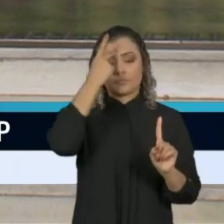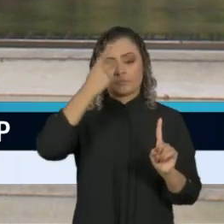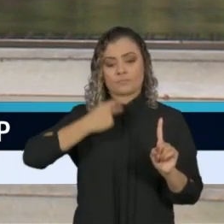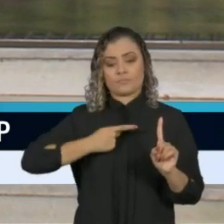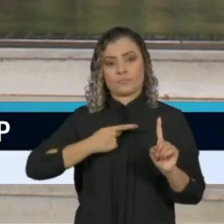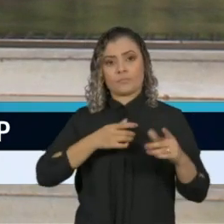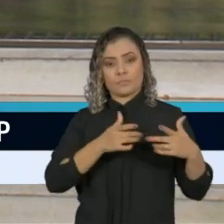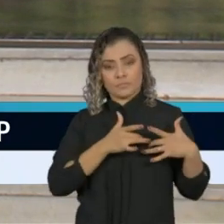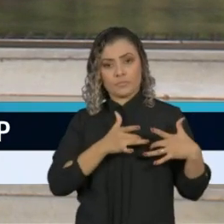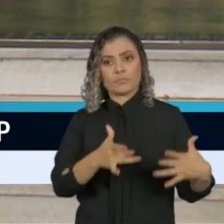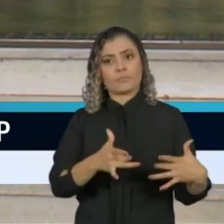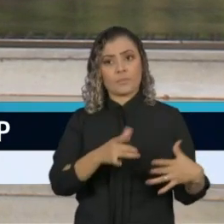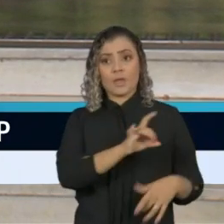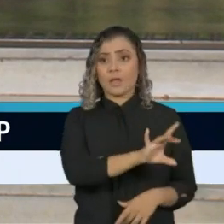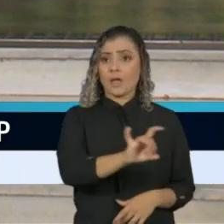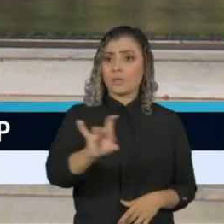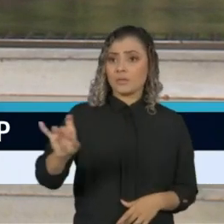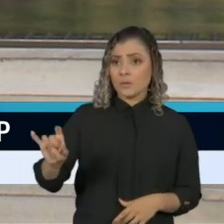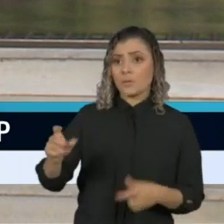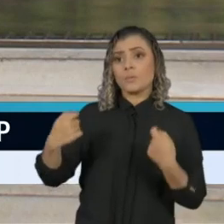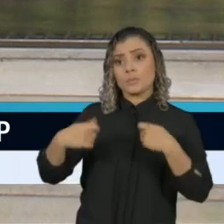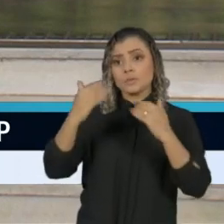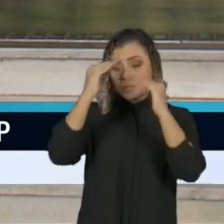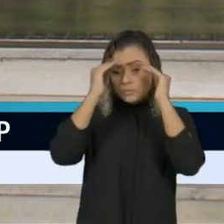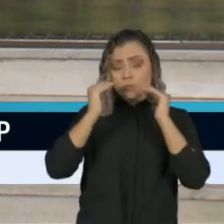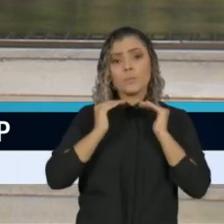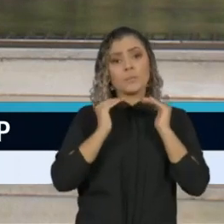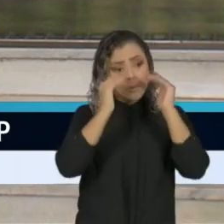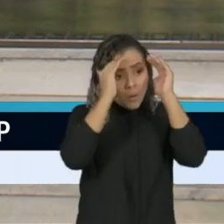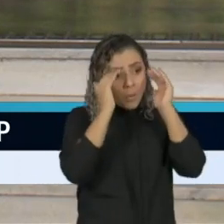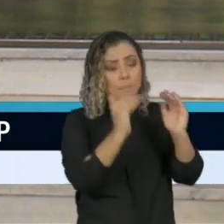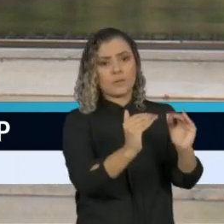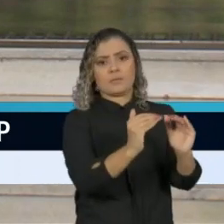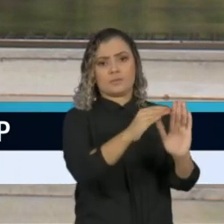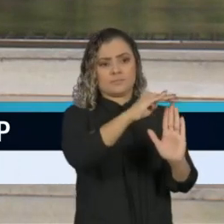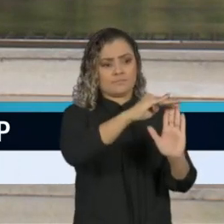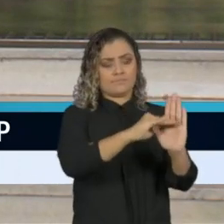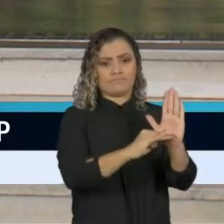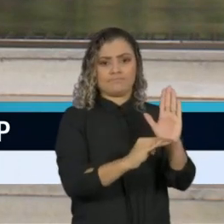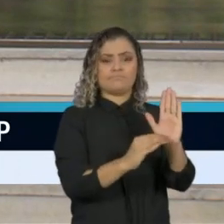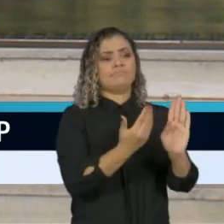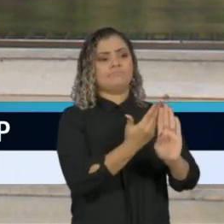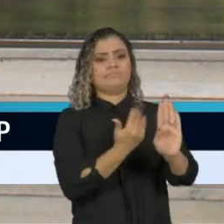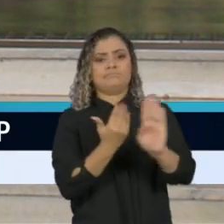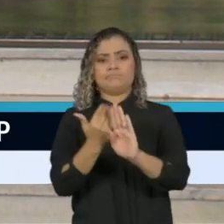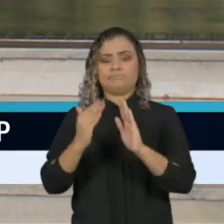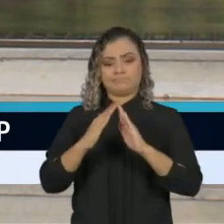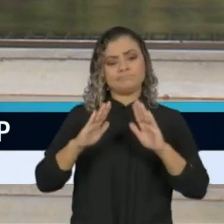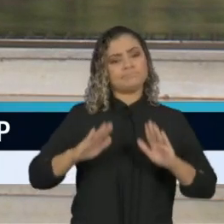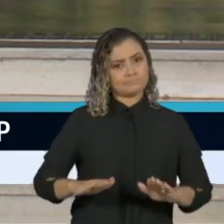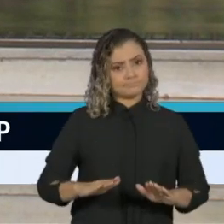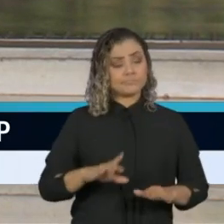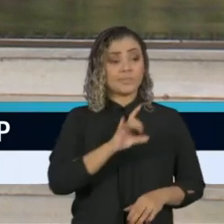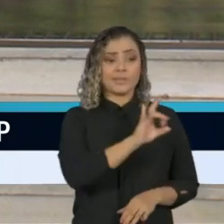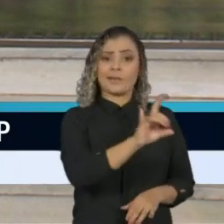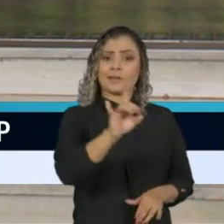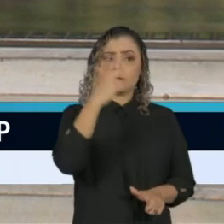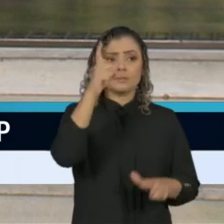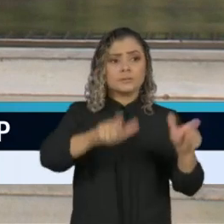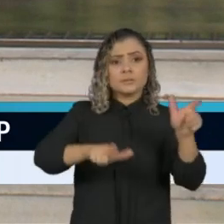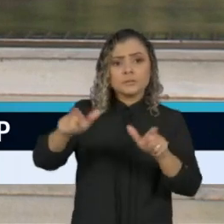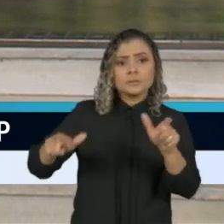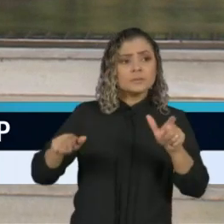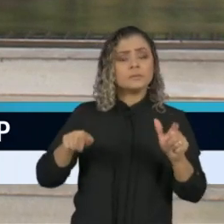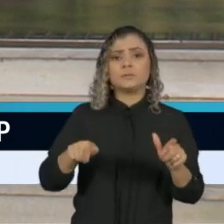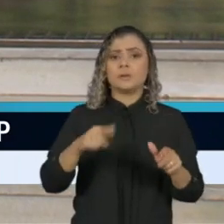próprio. Cada cidadão que desobedece à orientação do isolamento social, cada pessoa